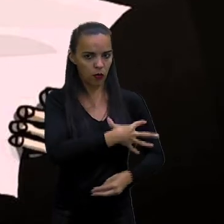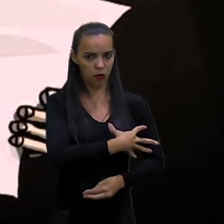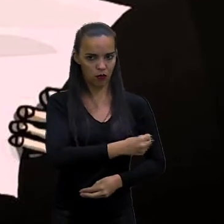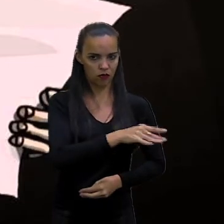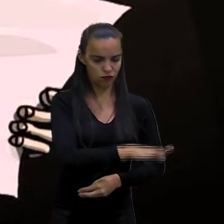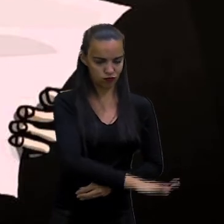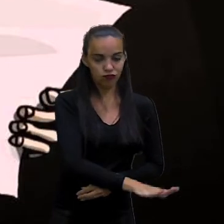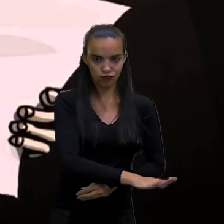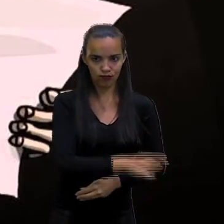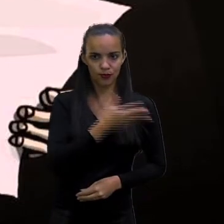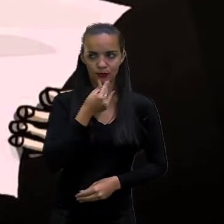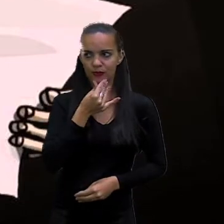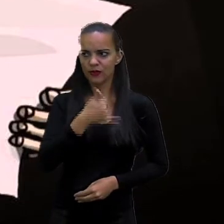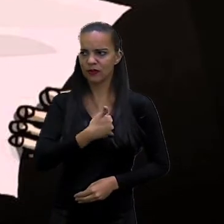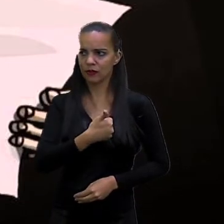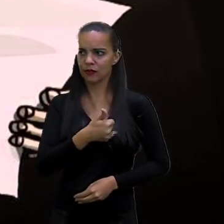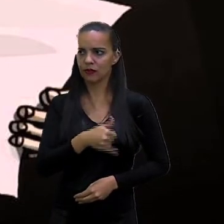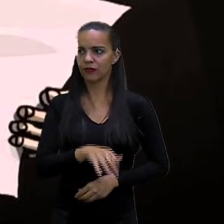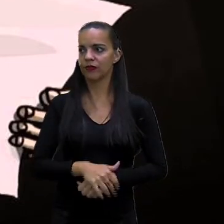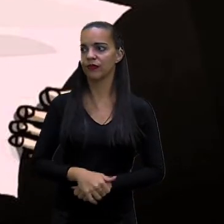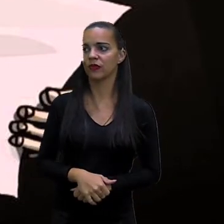Alcântara, que seria o